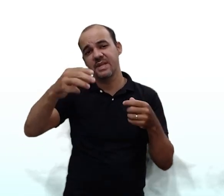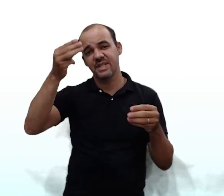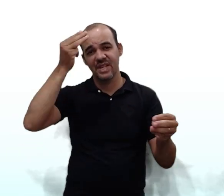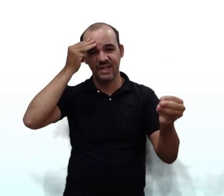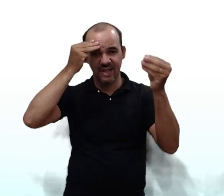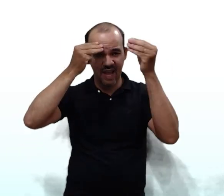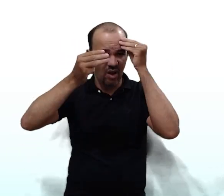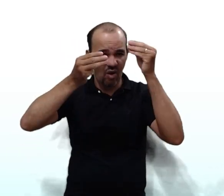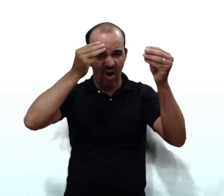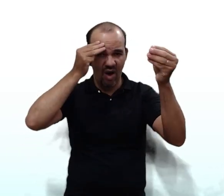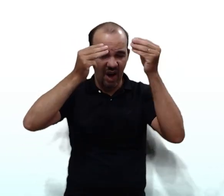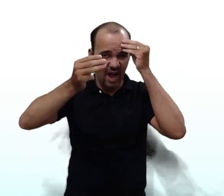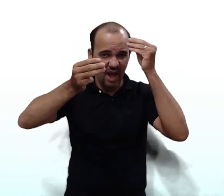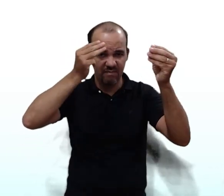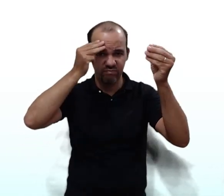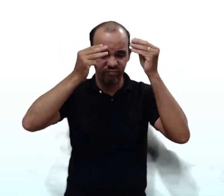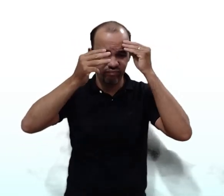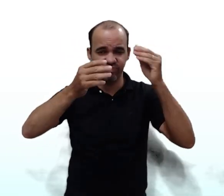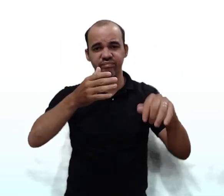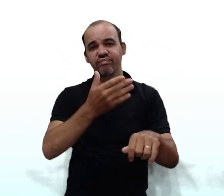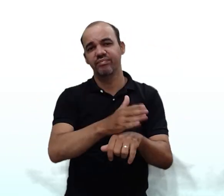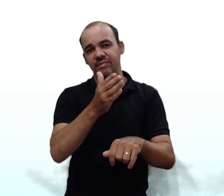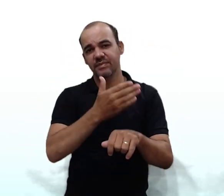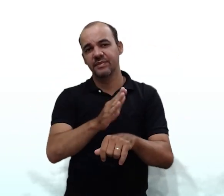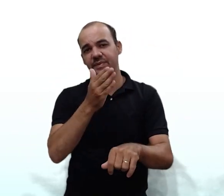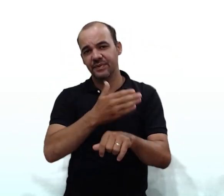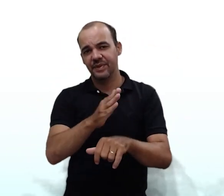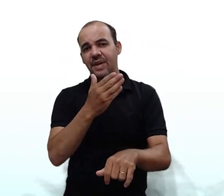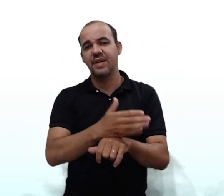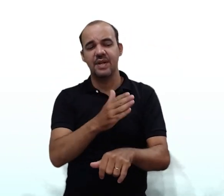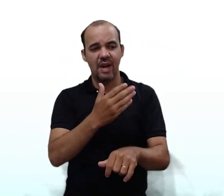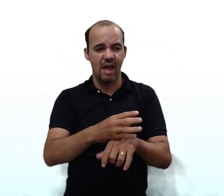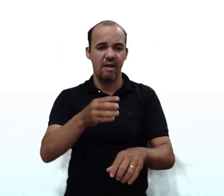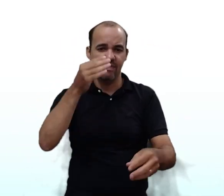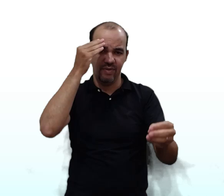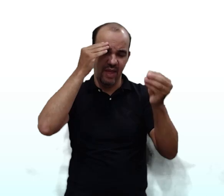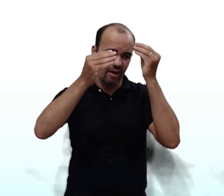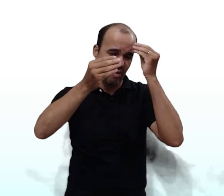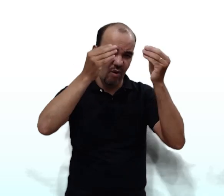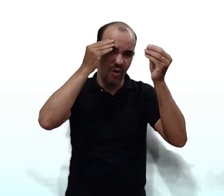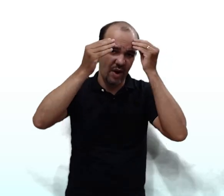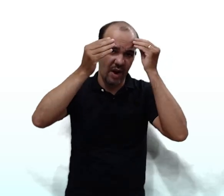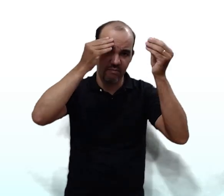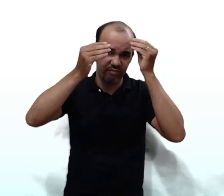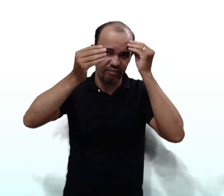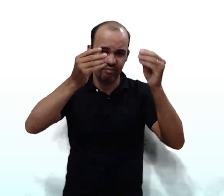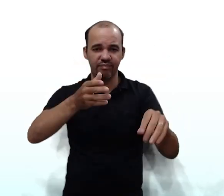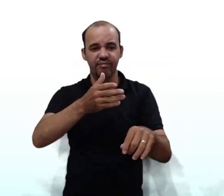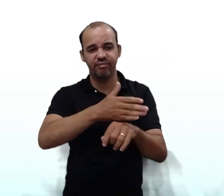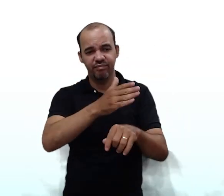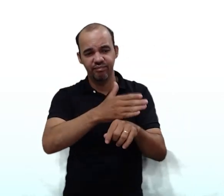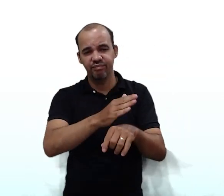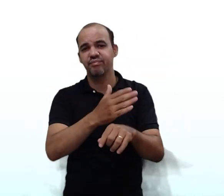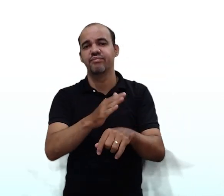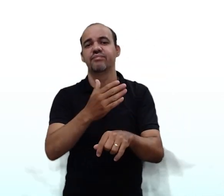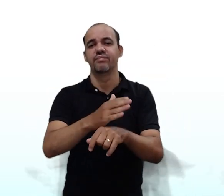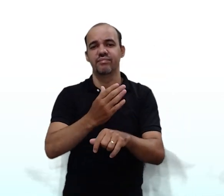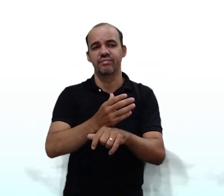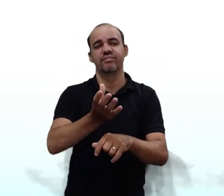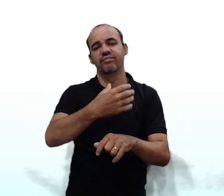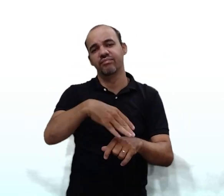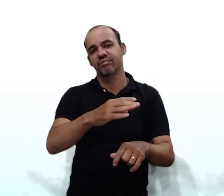não tem regra. É você se acostumar, é você saber que eles existem e internalizar isso. É